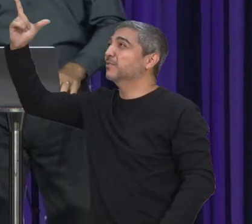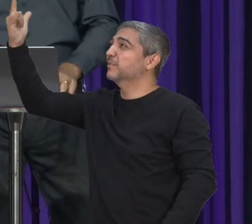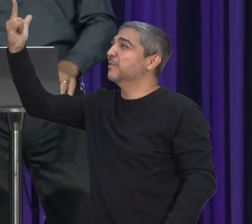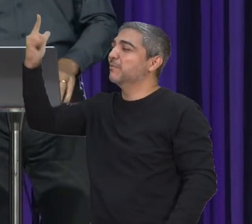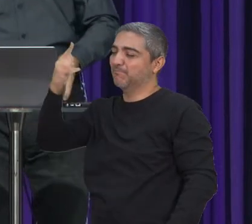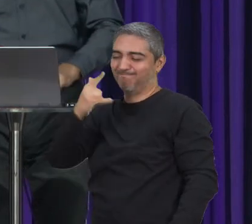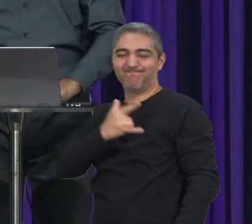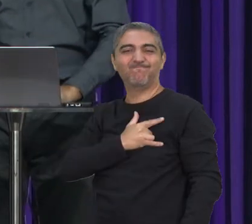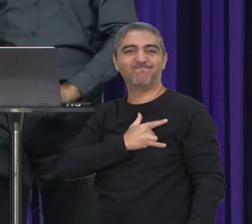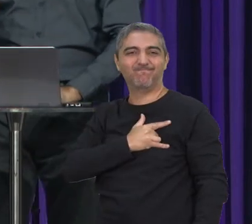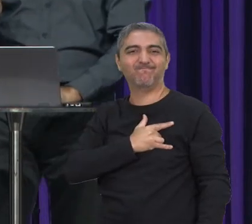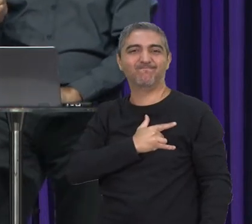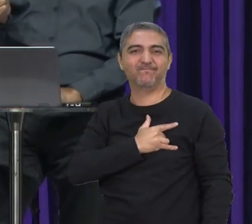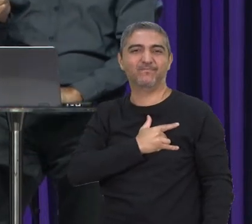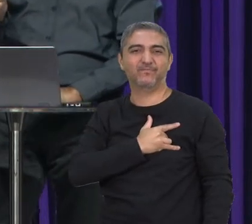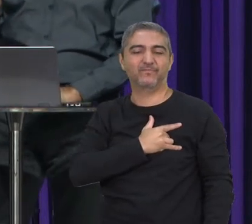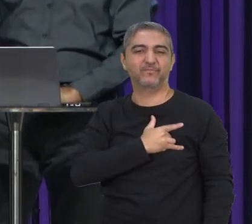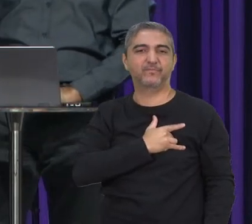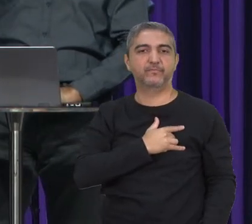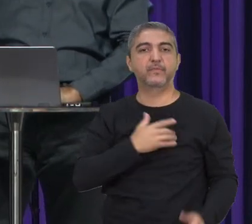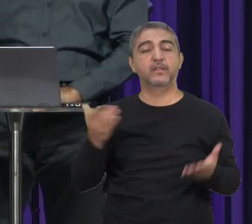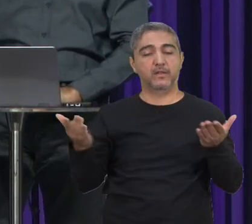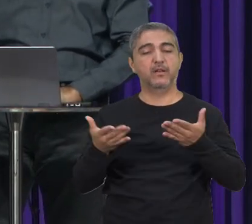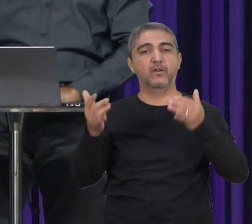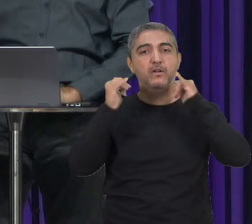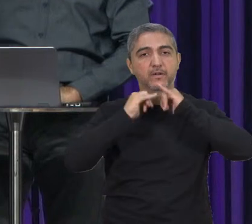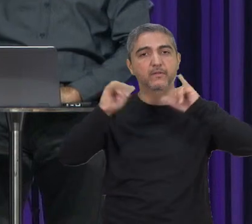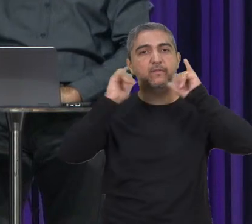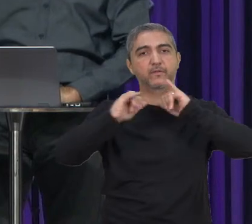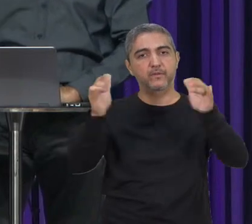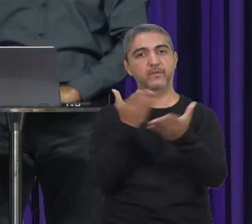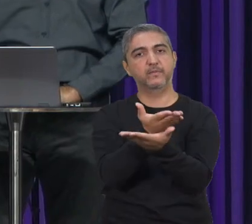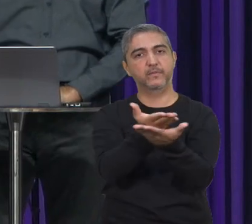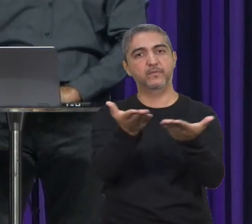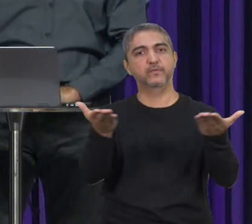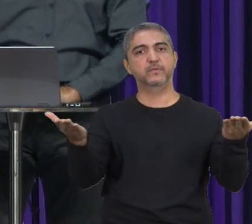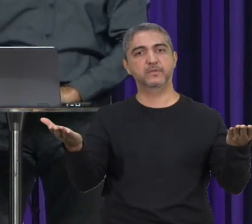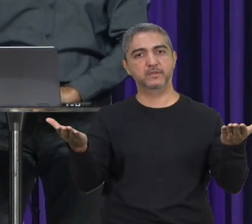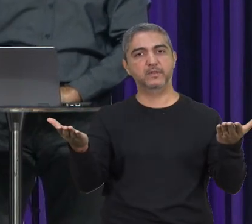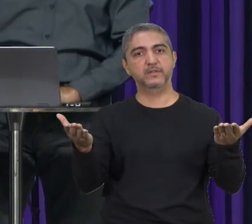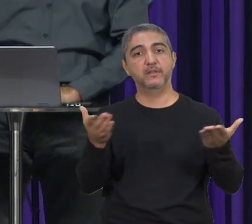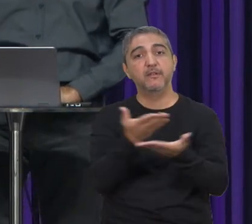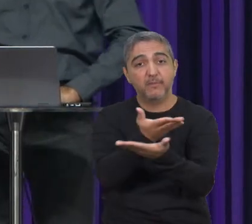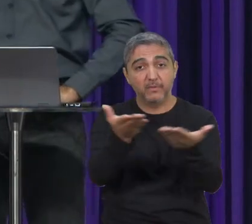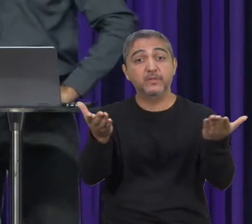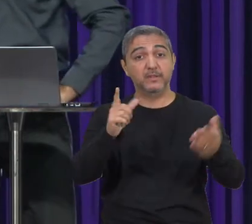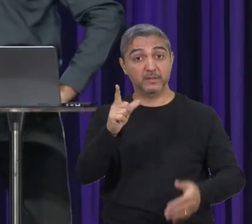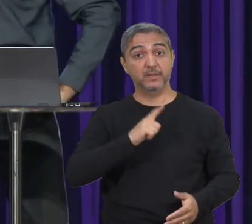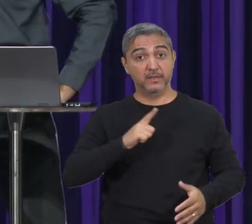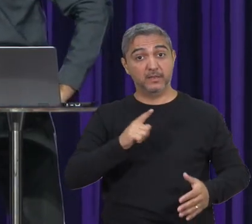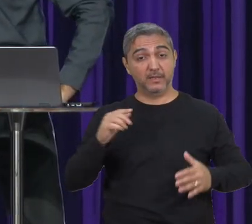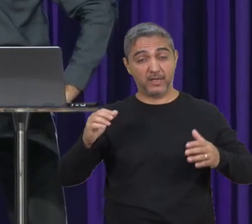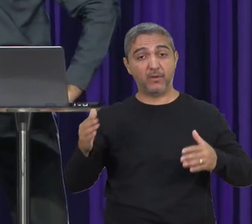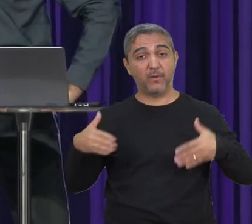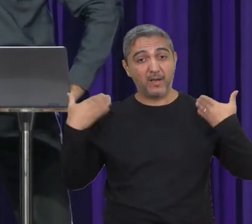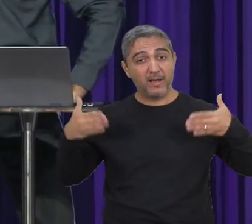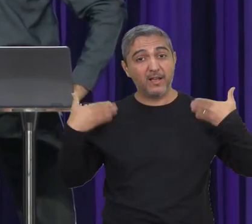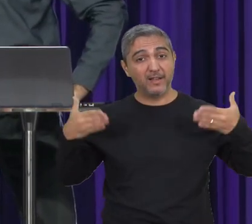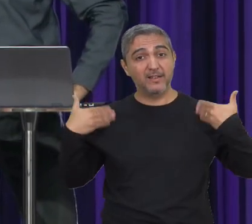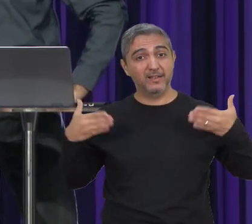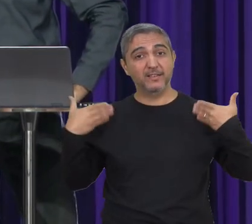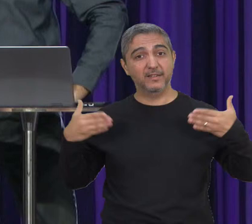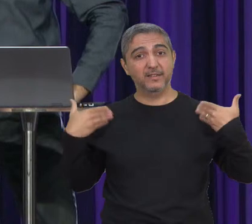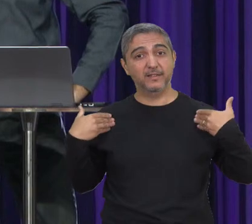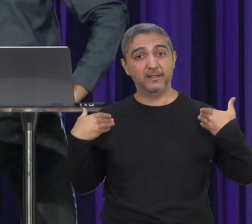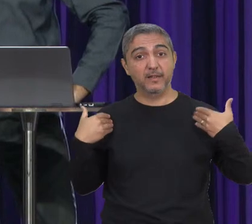Eu lhes disse essas coisas para que vocês fiquem repletos de alegria, que é o primeiro fruto